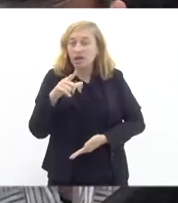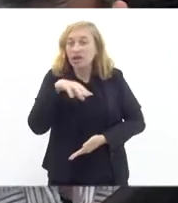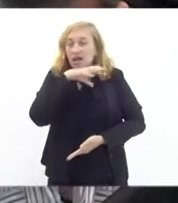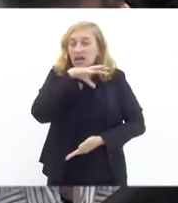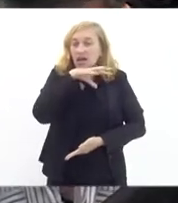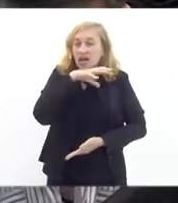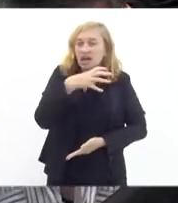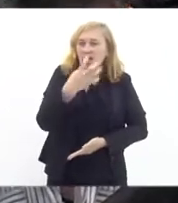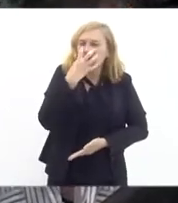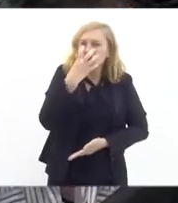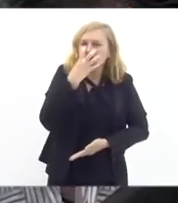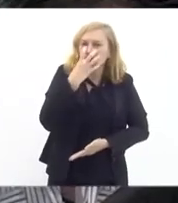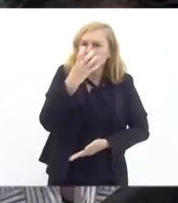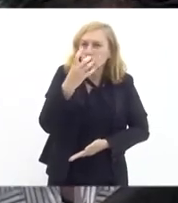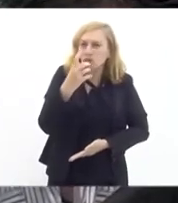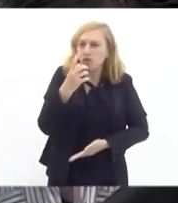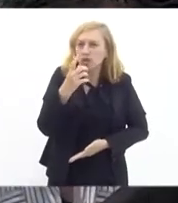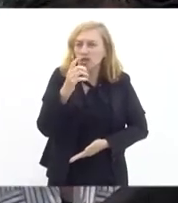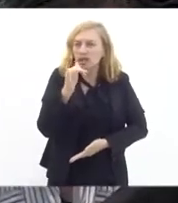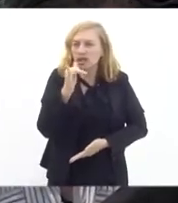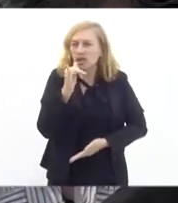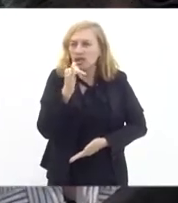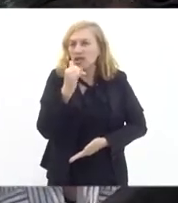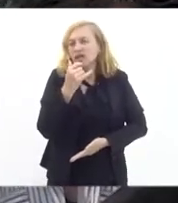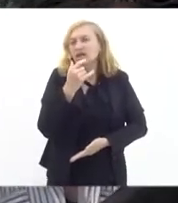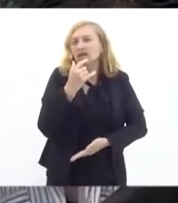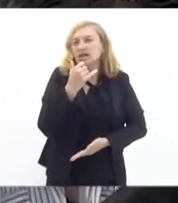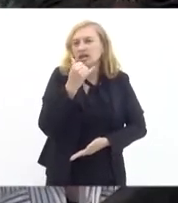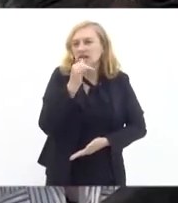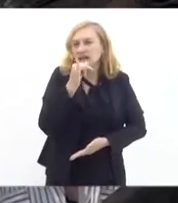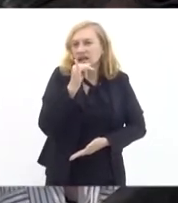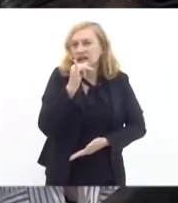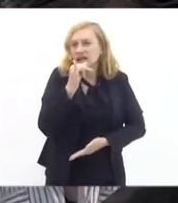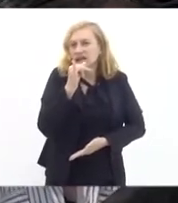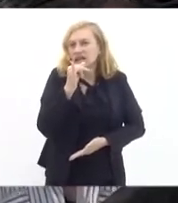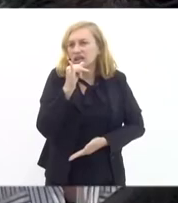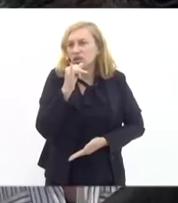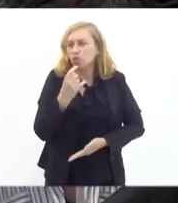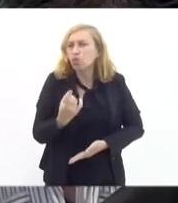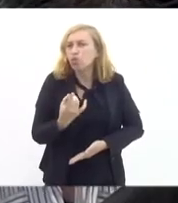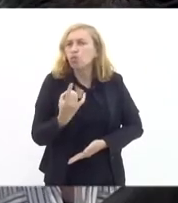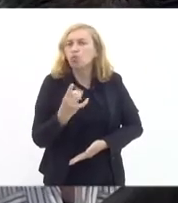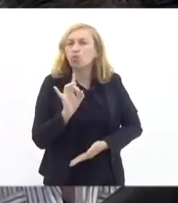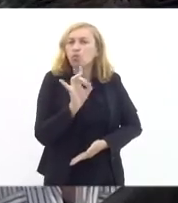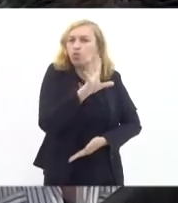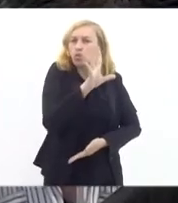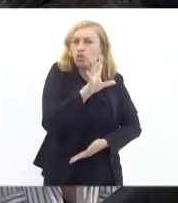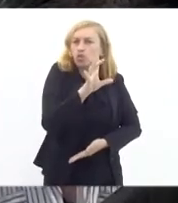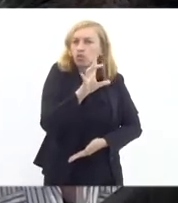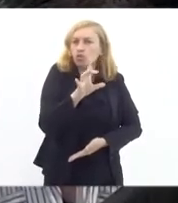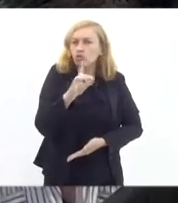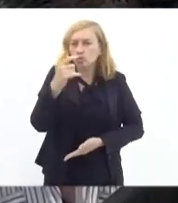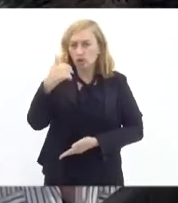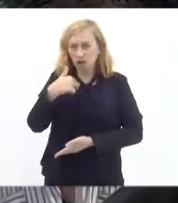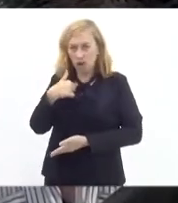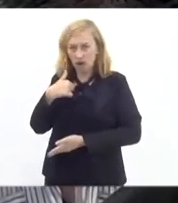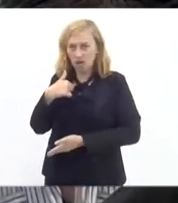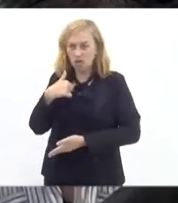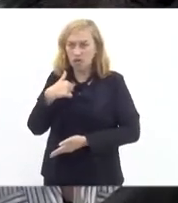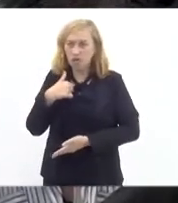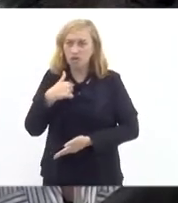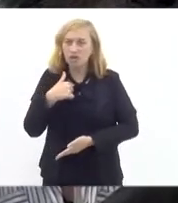senhores conhece essa raça. Eu sou o único criador no Rio de Janeiro. Eu tenho duas cadelas que estão